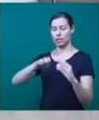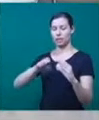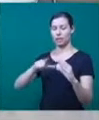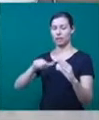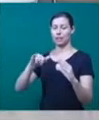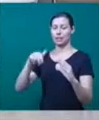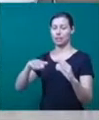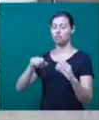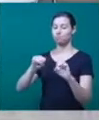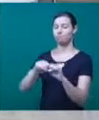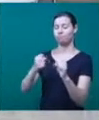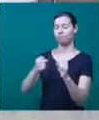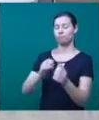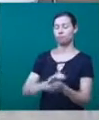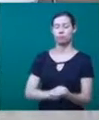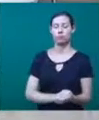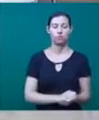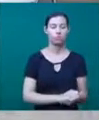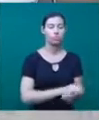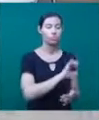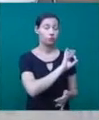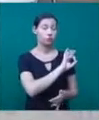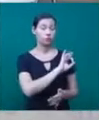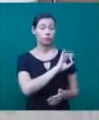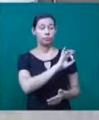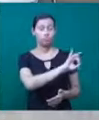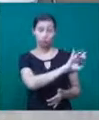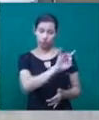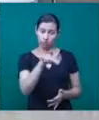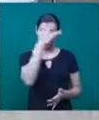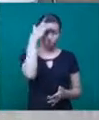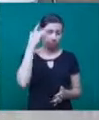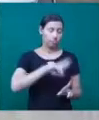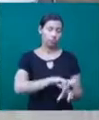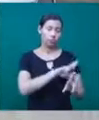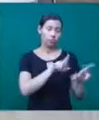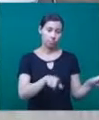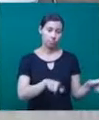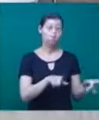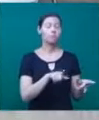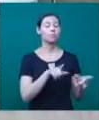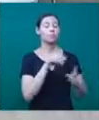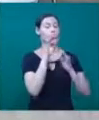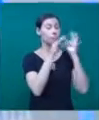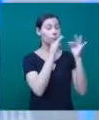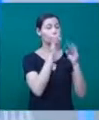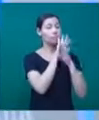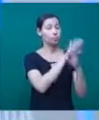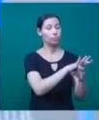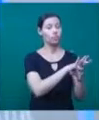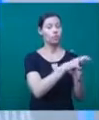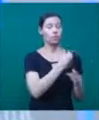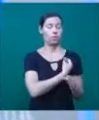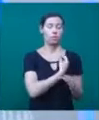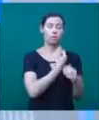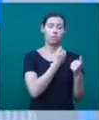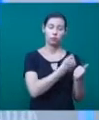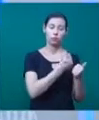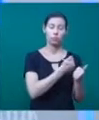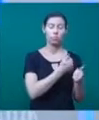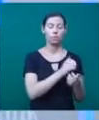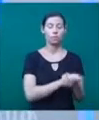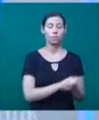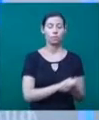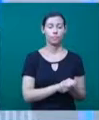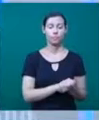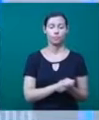diferenciado de acordo com cada caso? E esse tratamento também, ele oferece condições de vida com qualidade para esse paciente? A gente tem uma